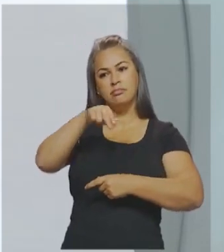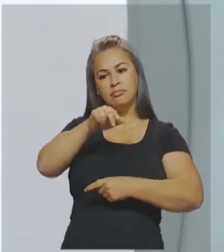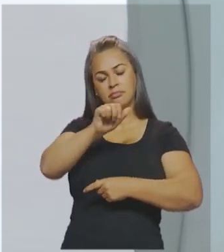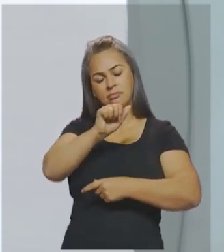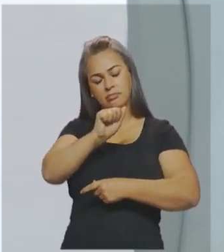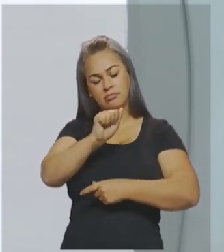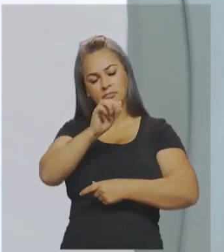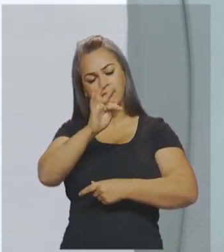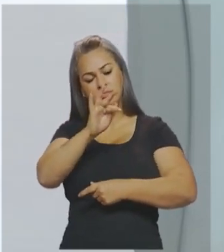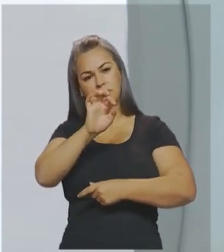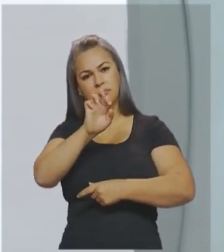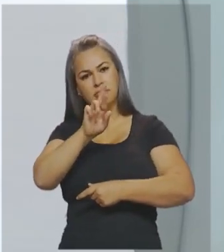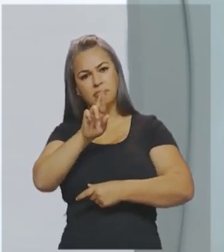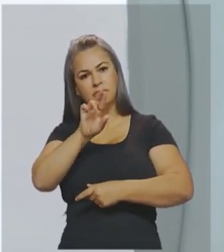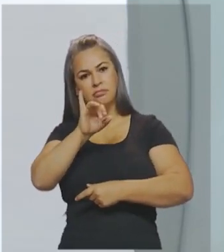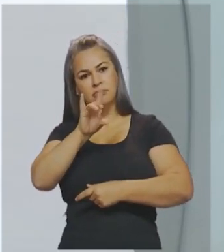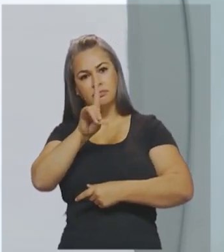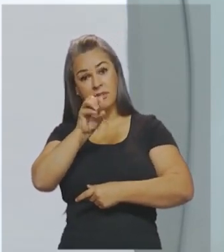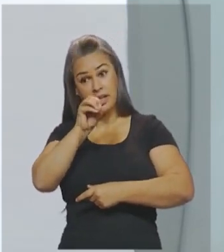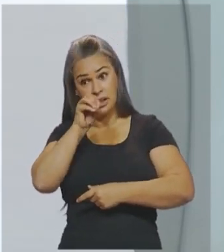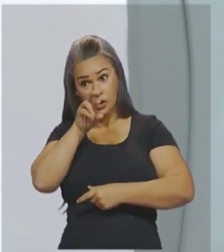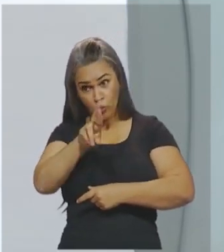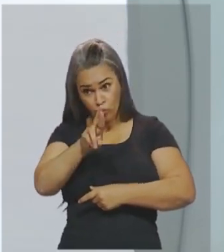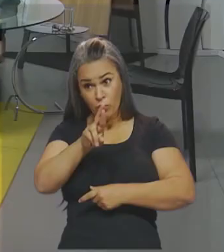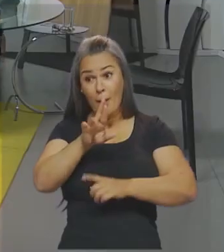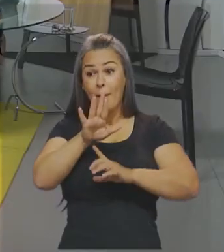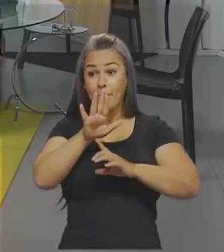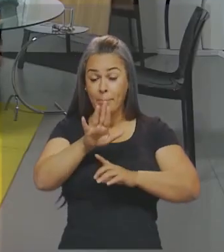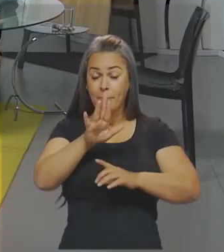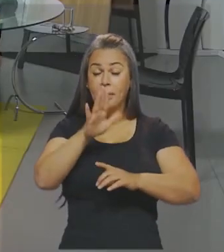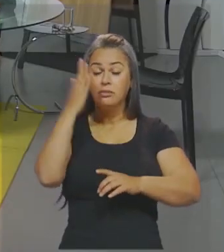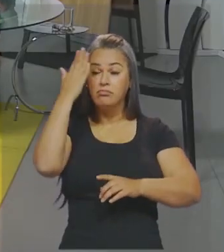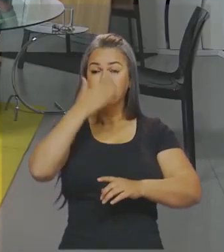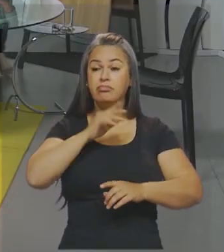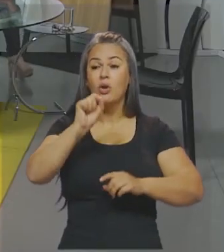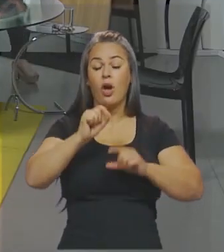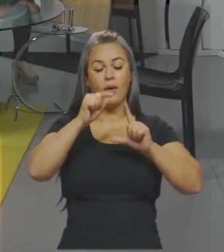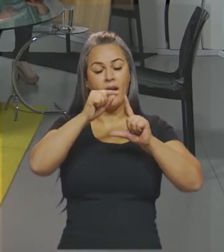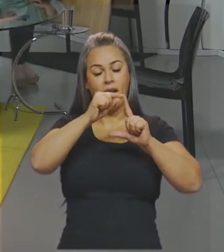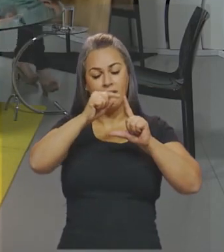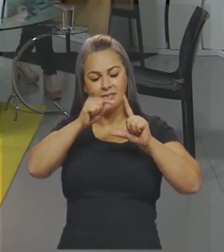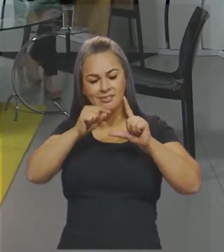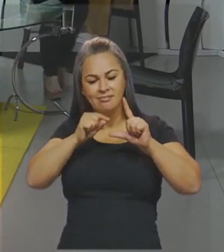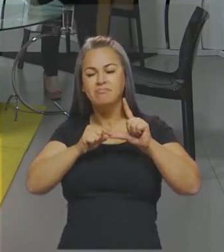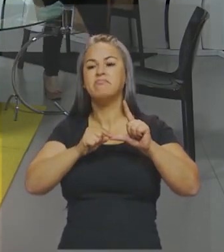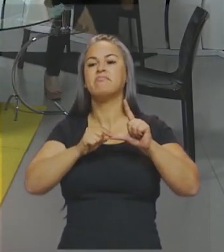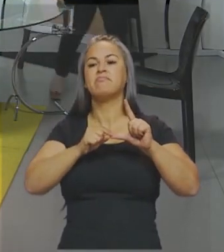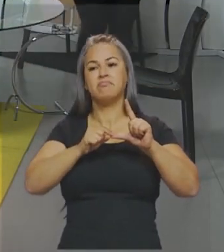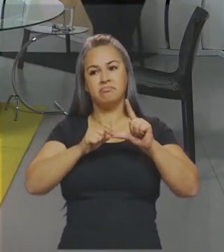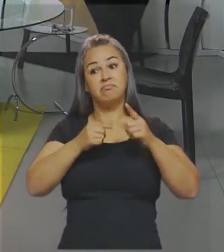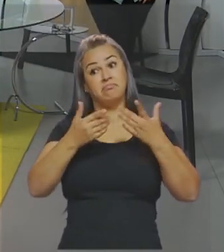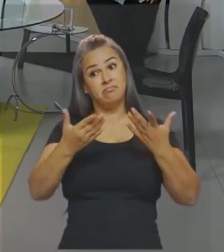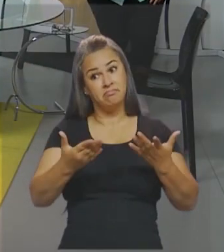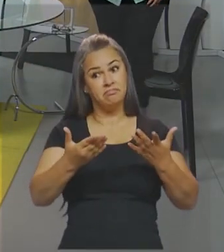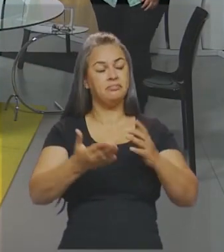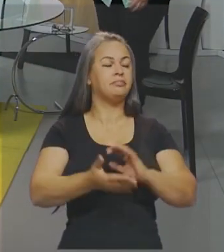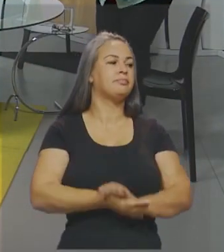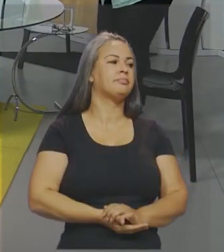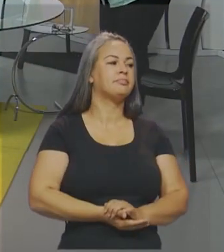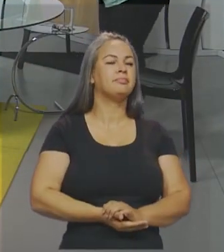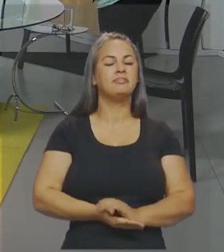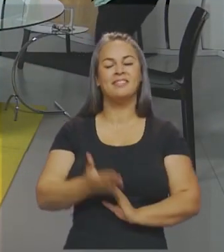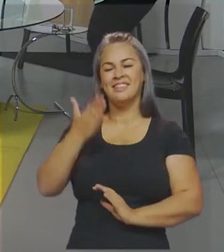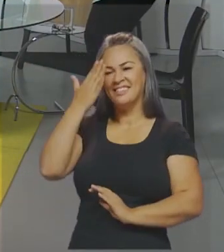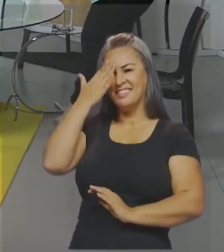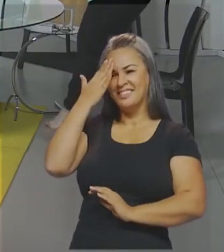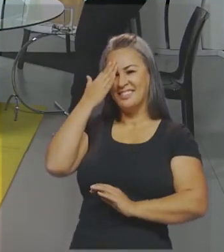entre uma semirreta e a outra, tá bom? Obrigada. Entendido, né, Gemily? Vamos para a próxima pergunta? Vamos